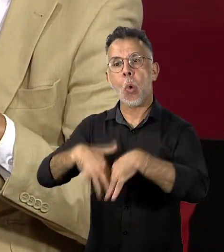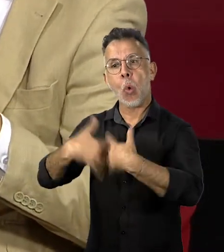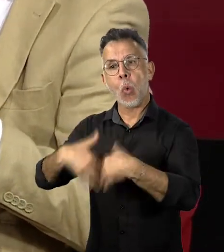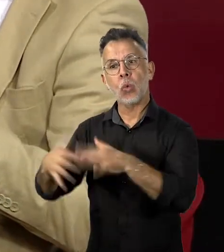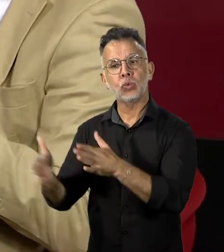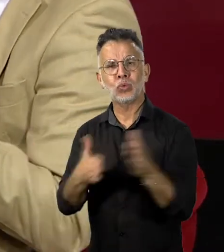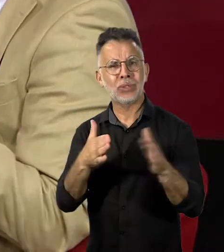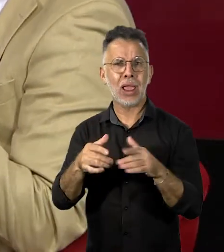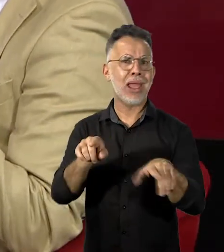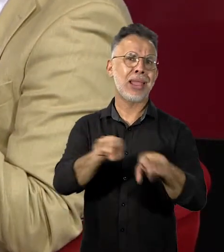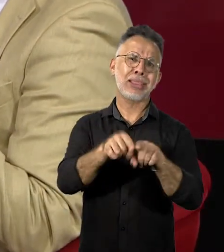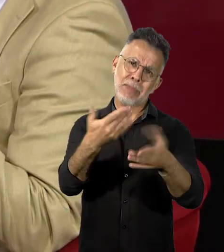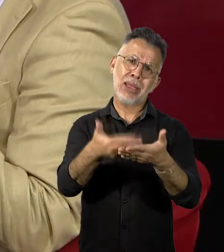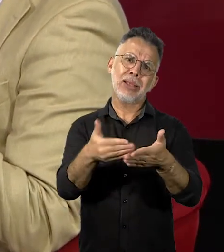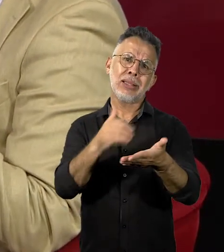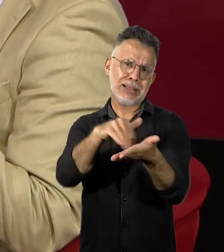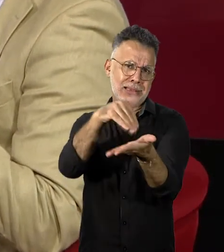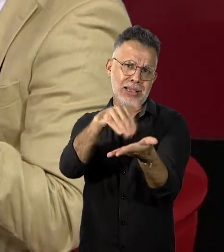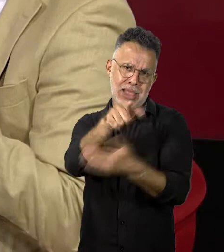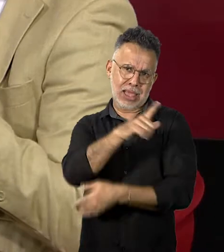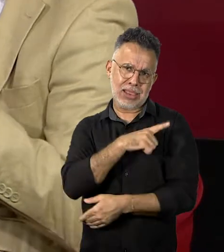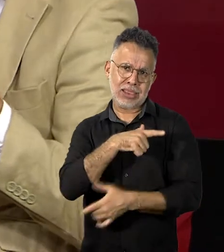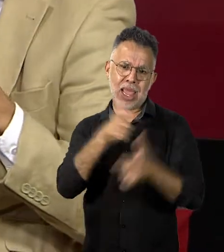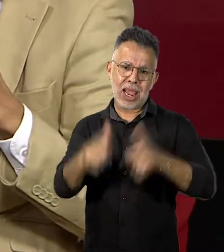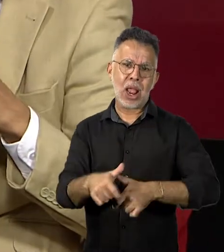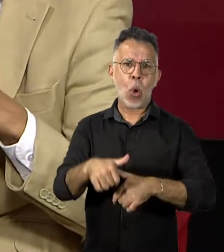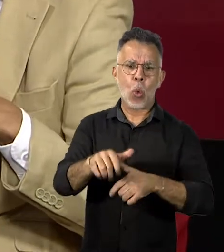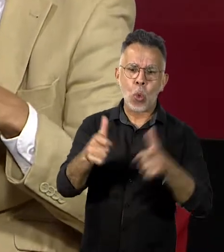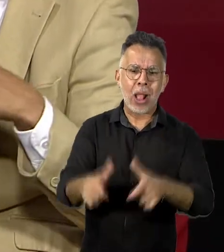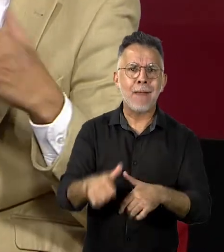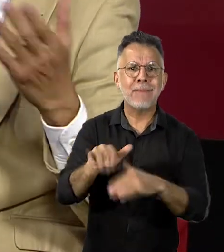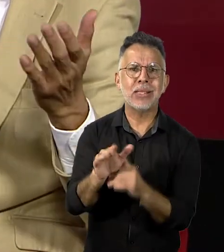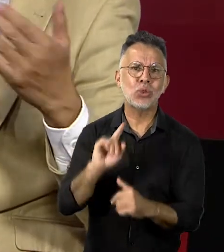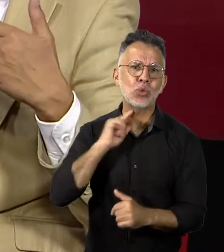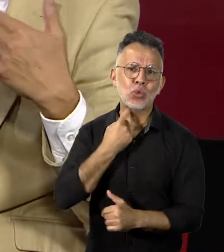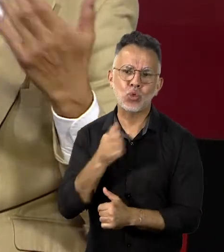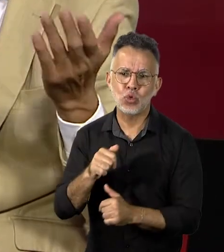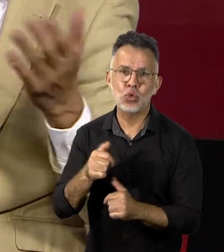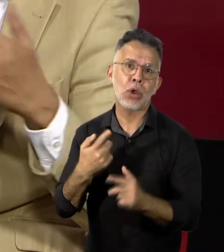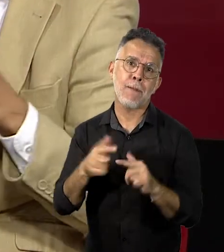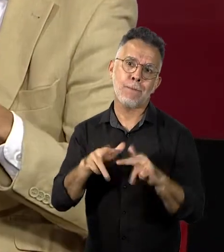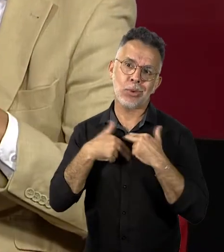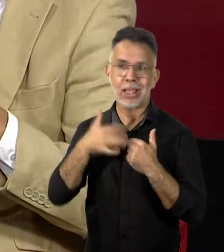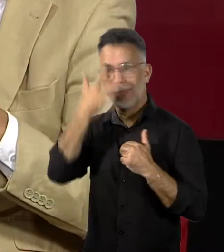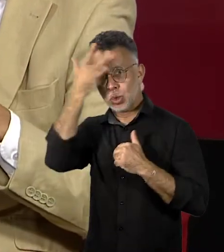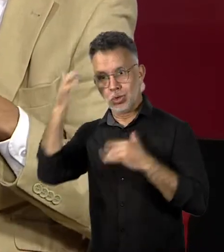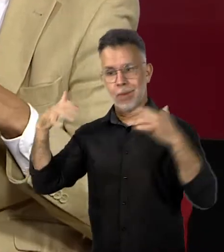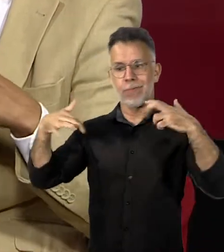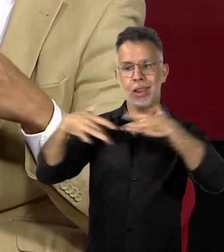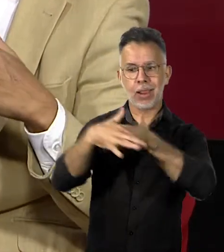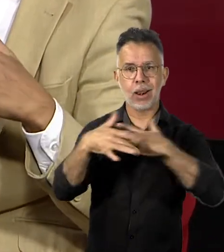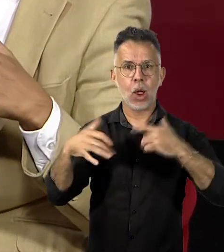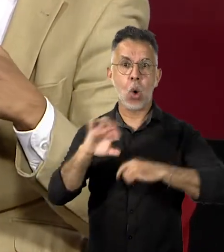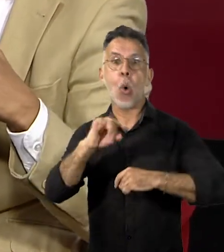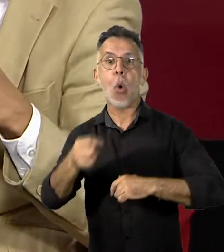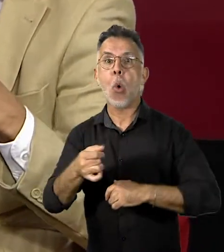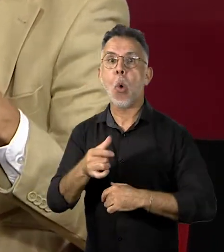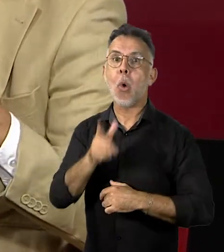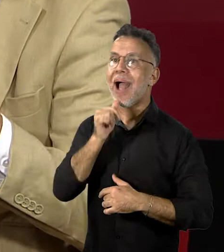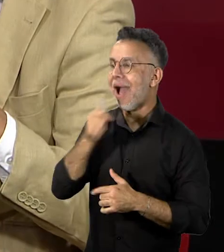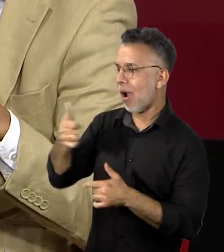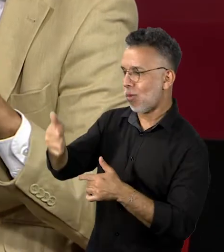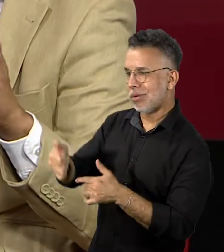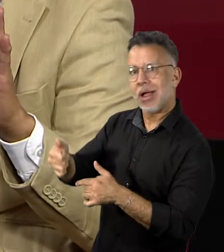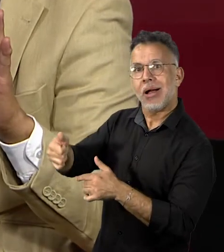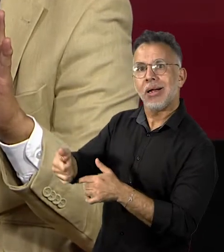operacionais também, talvez até na secretaria. Tem uma área ali que sempre fica mais suja, talvez por mais trânsito de pessoas, ou por bebedouro que